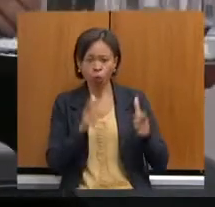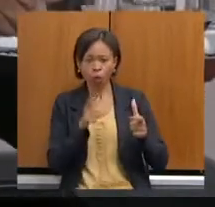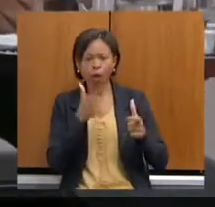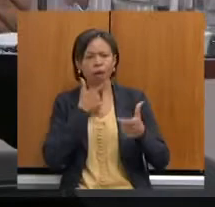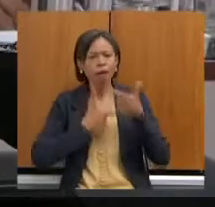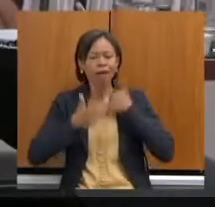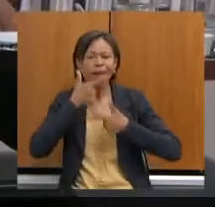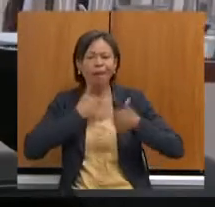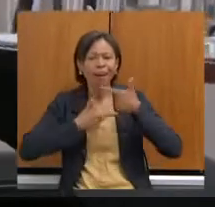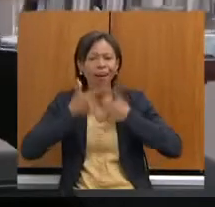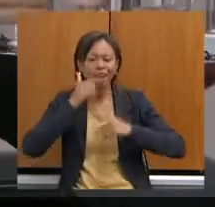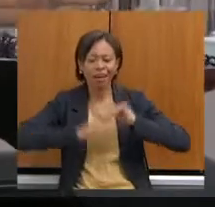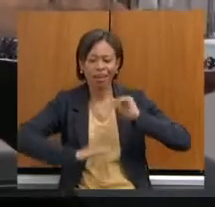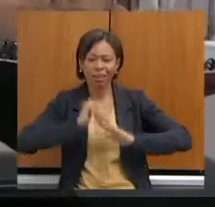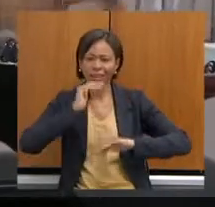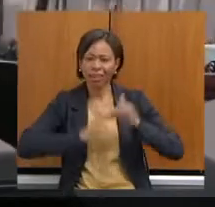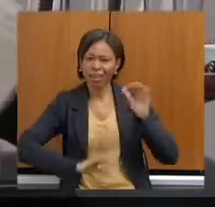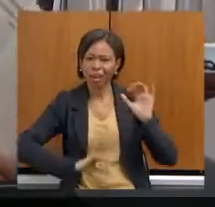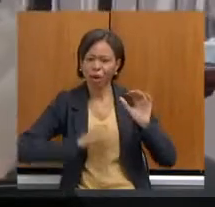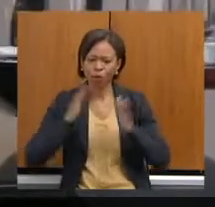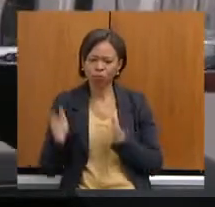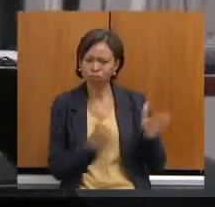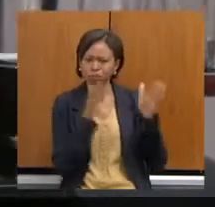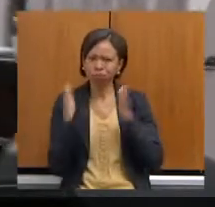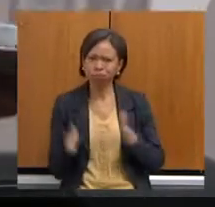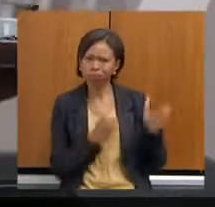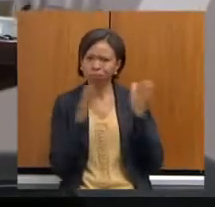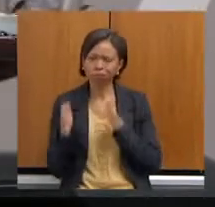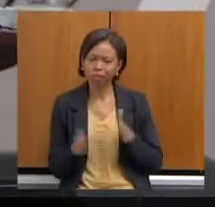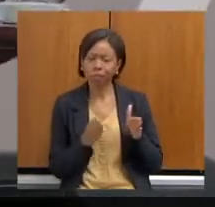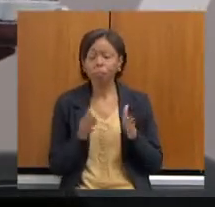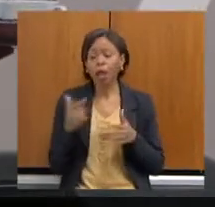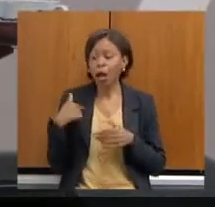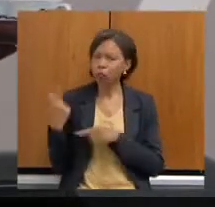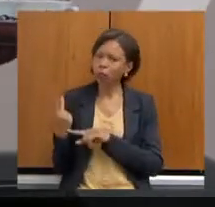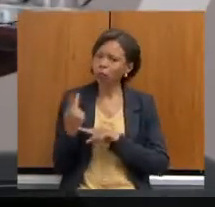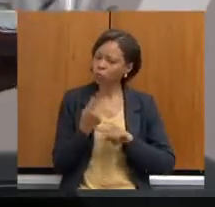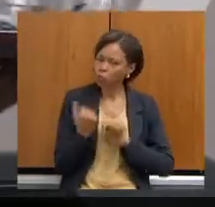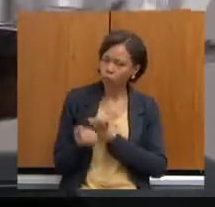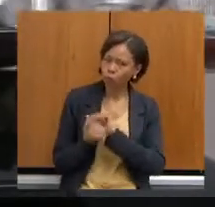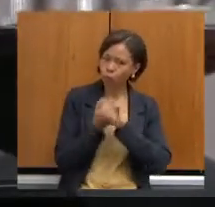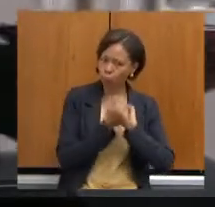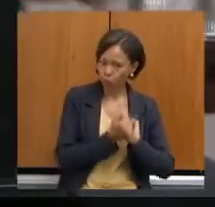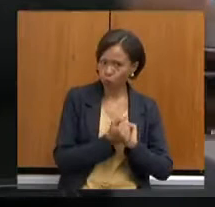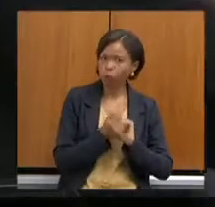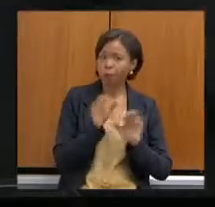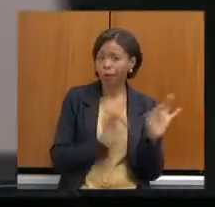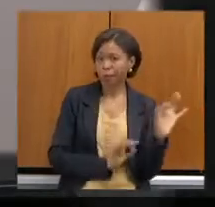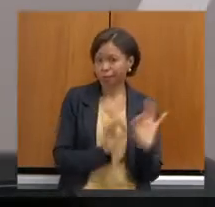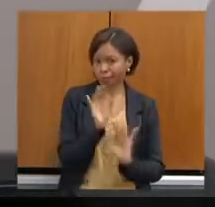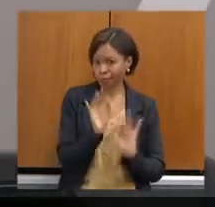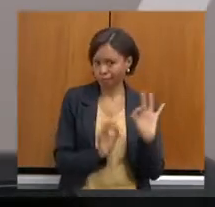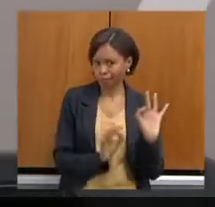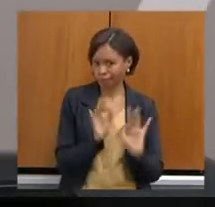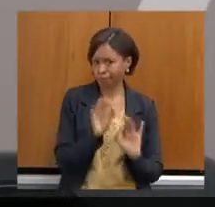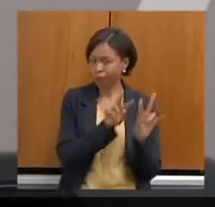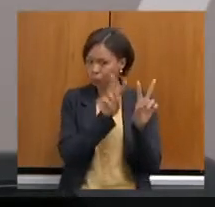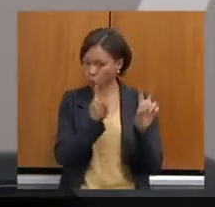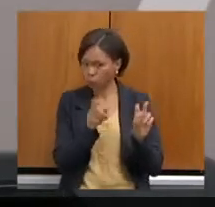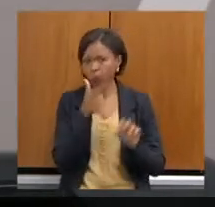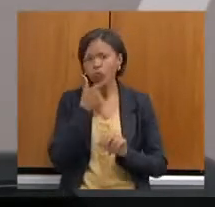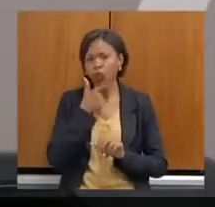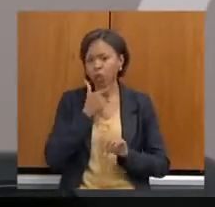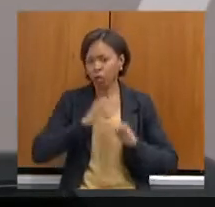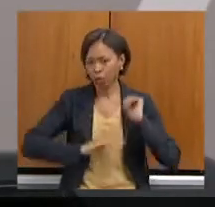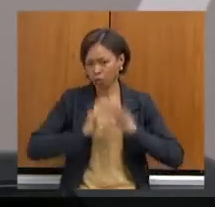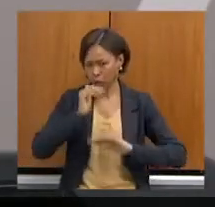artesanal para que a gente pudesse organizar essa questão em Porteirinha no queijo artesanal